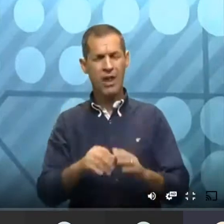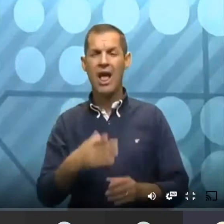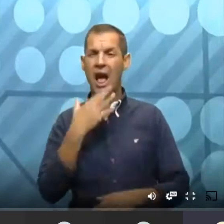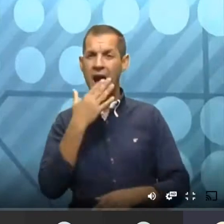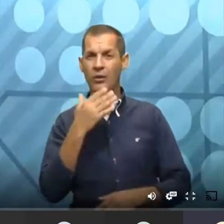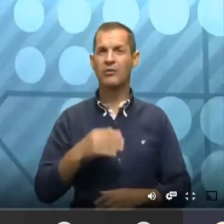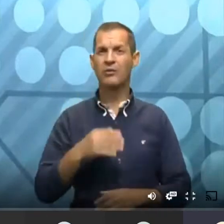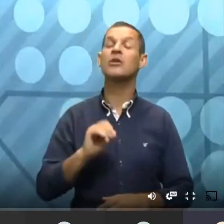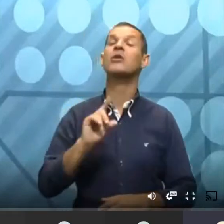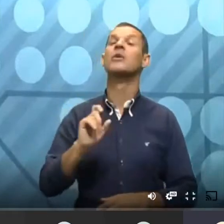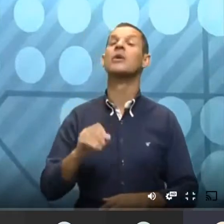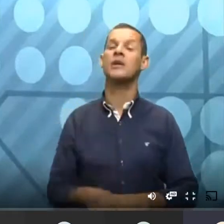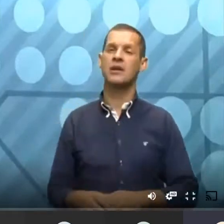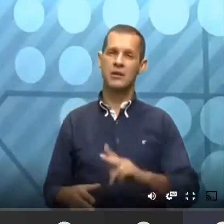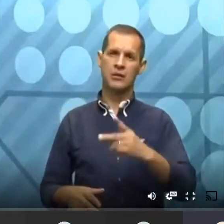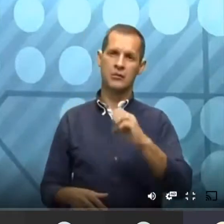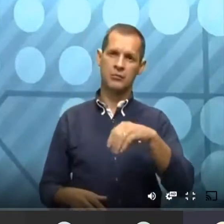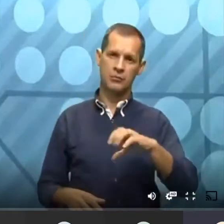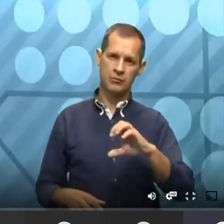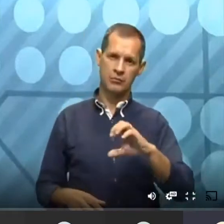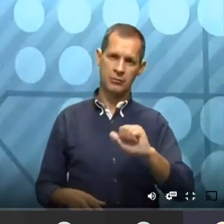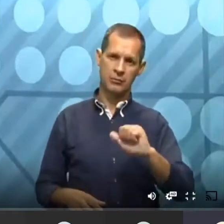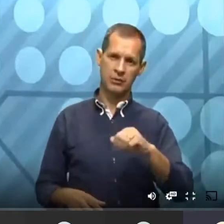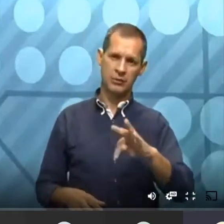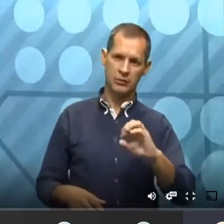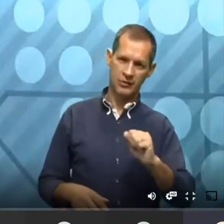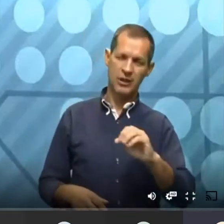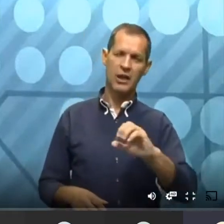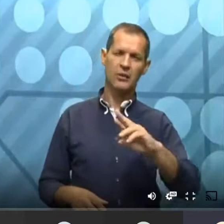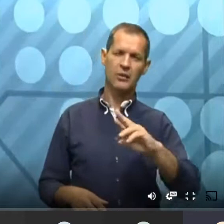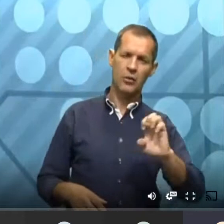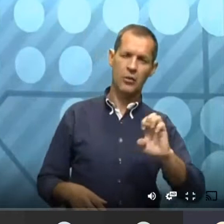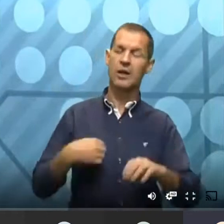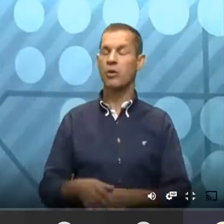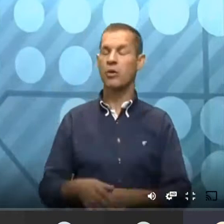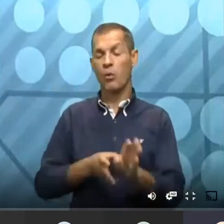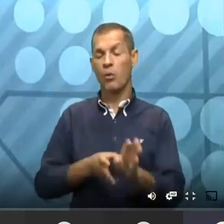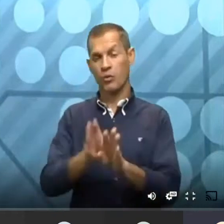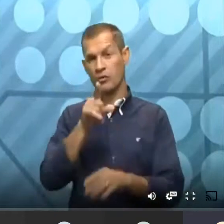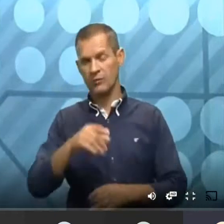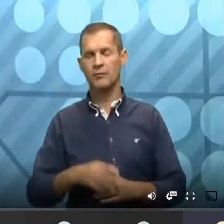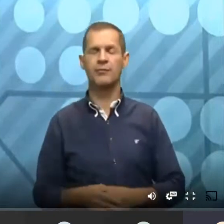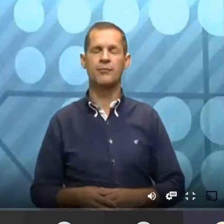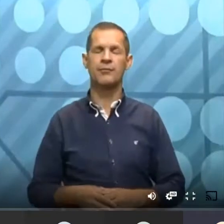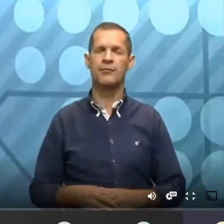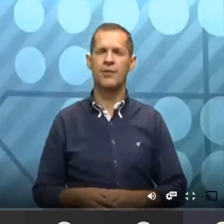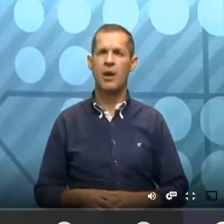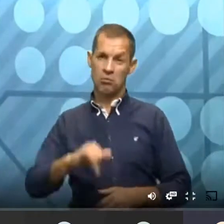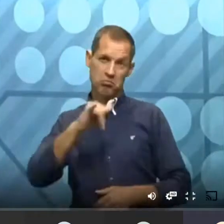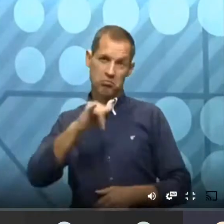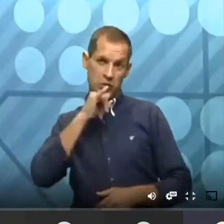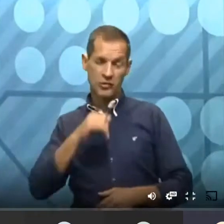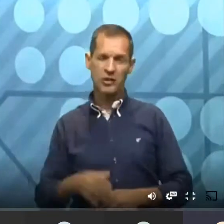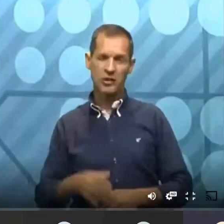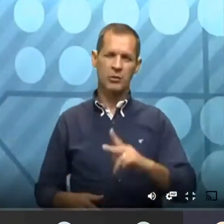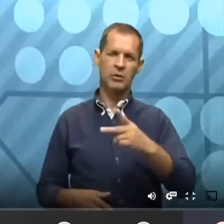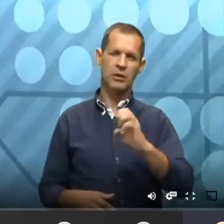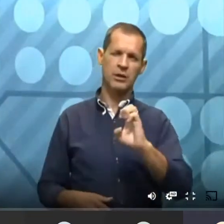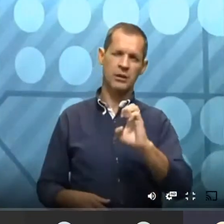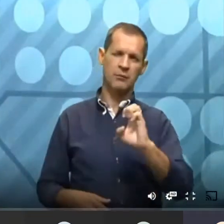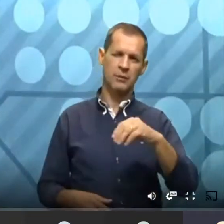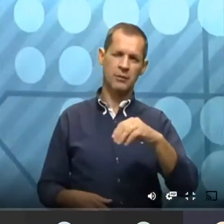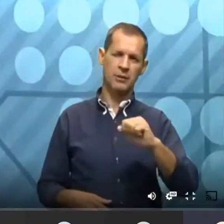a coloração. O que é hematoxilina cora? O que é eosina cora? Então eu vou dar uma dica para vocês. No caso, a